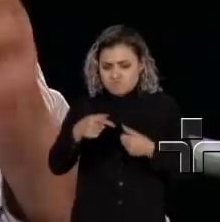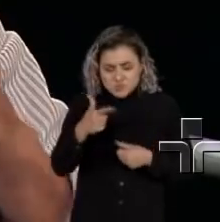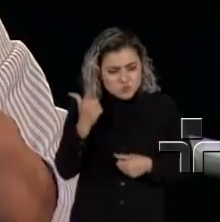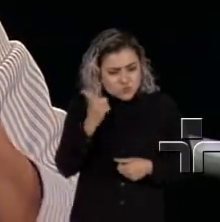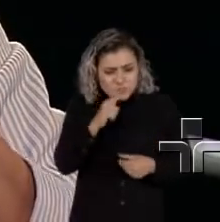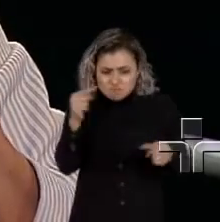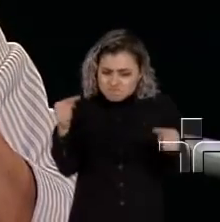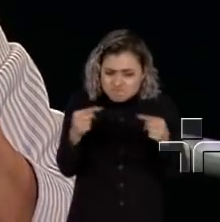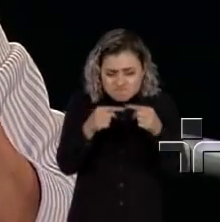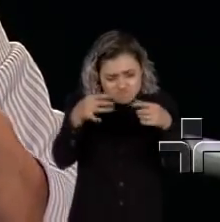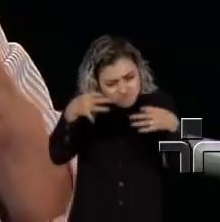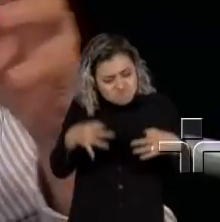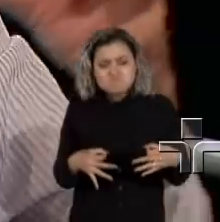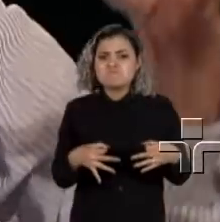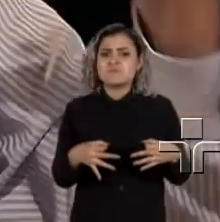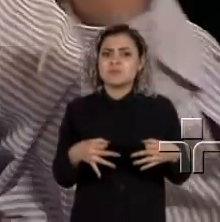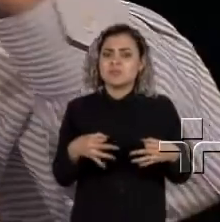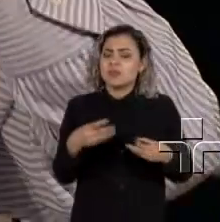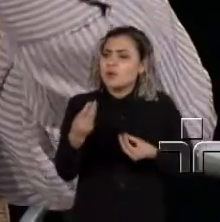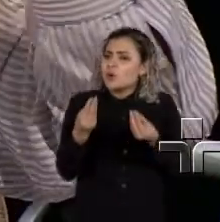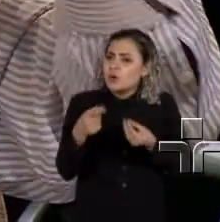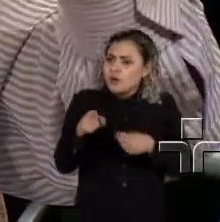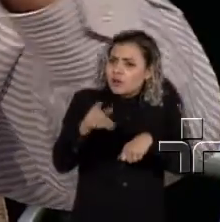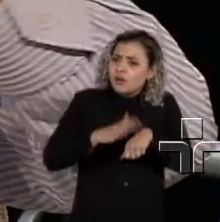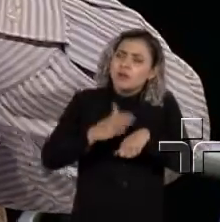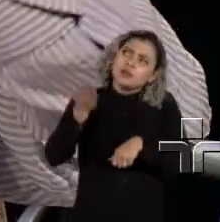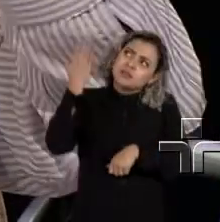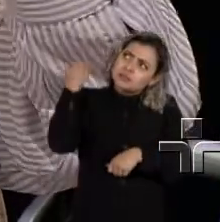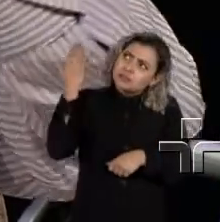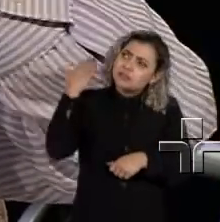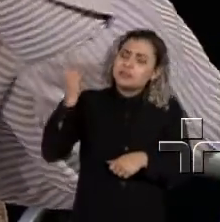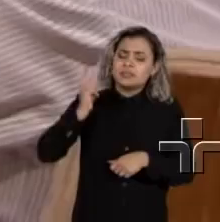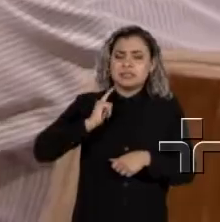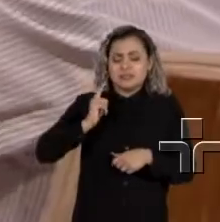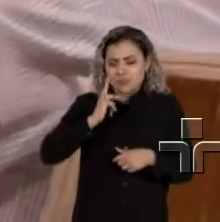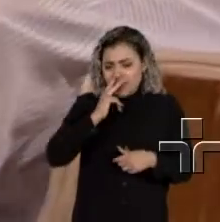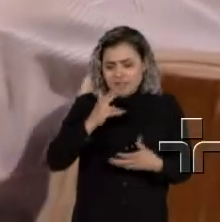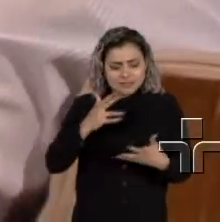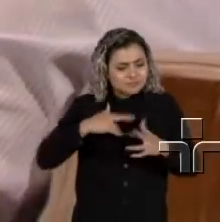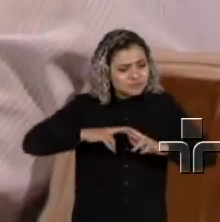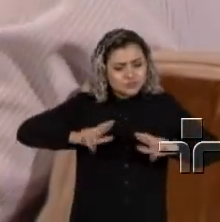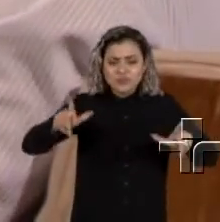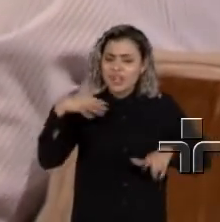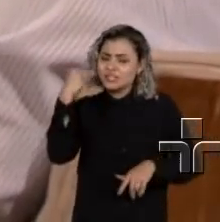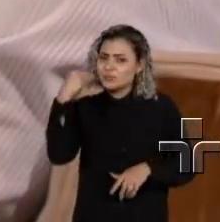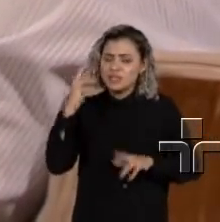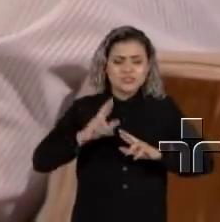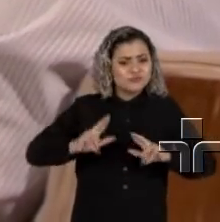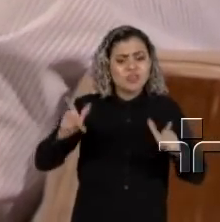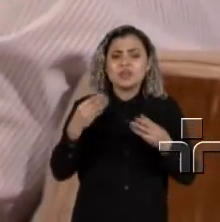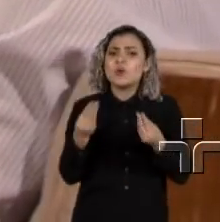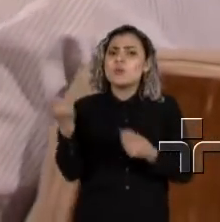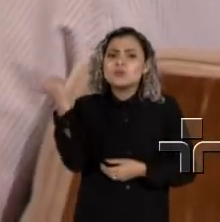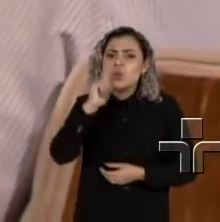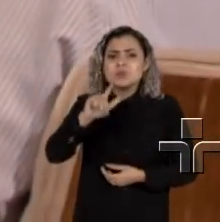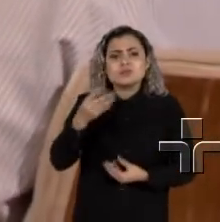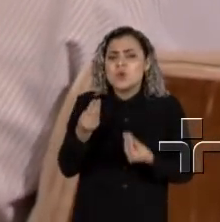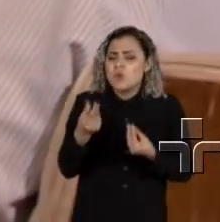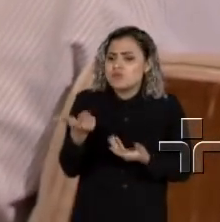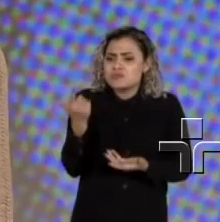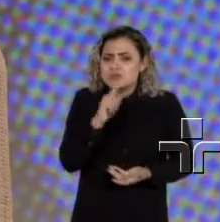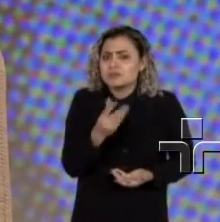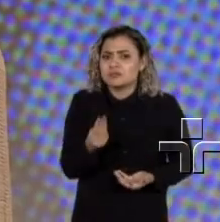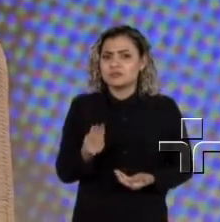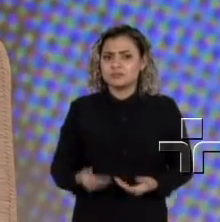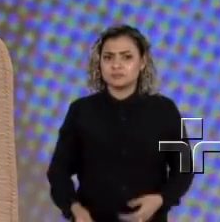tão consistente. Você que tinha veio de um mundo meio completamente diferente, enfim, como é que foi isso?